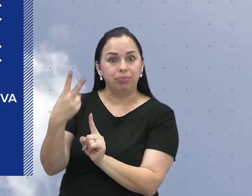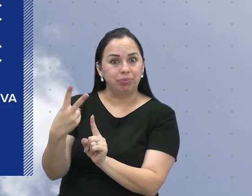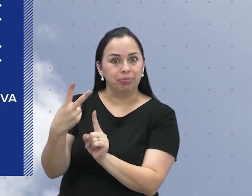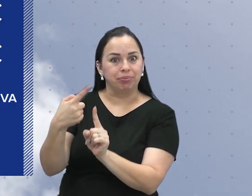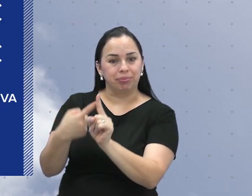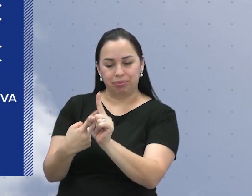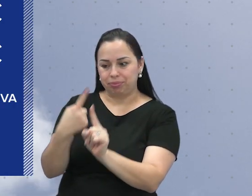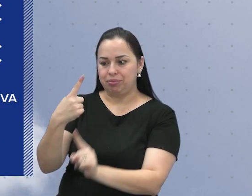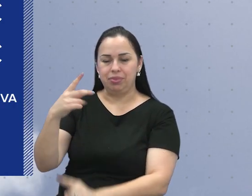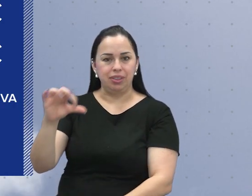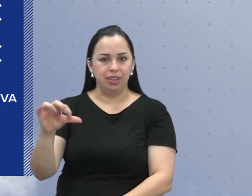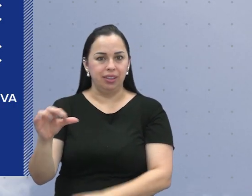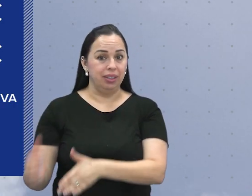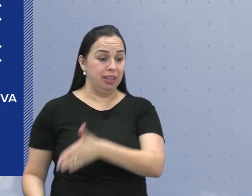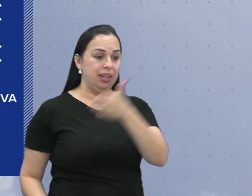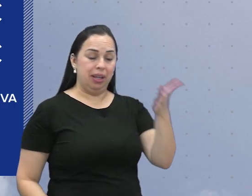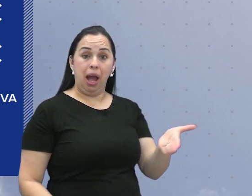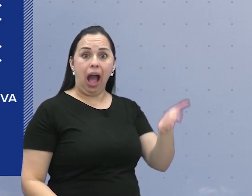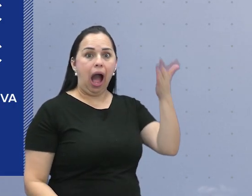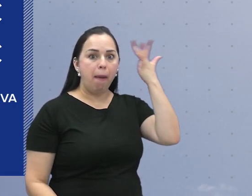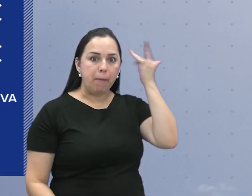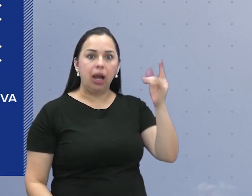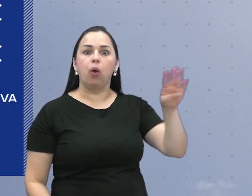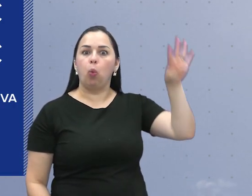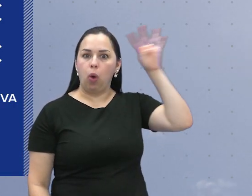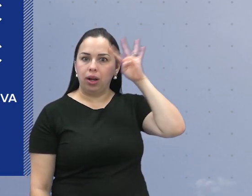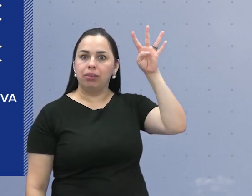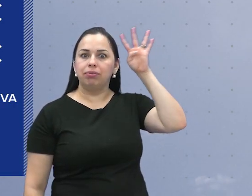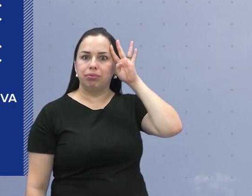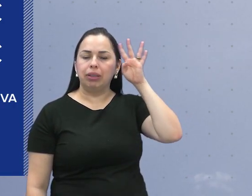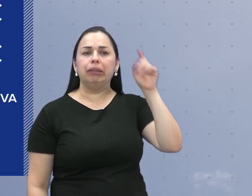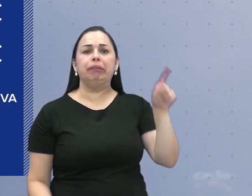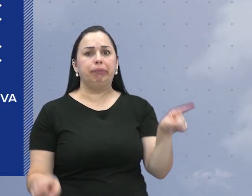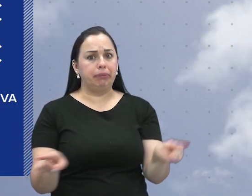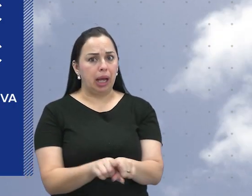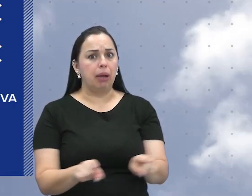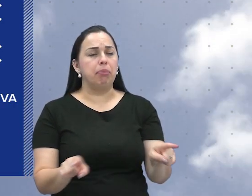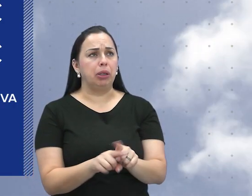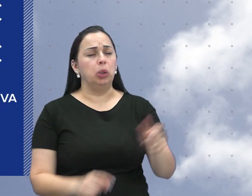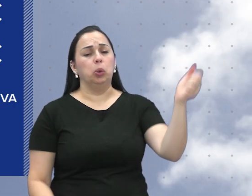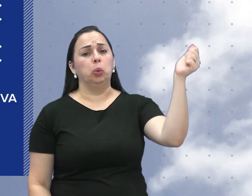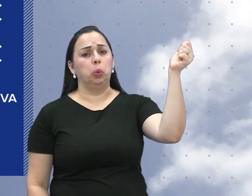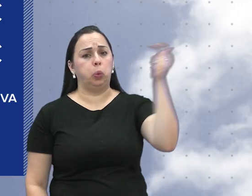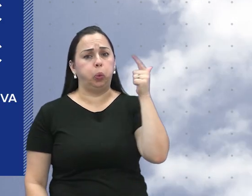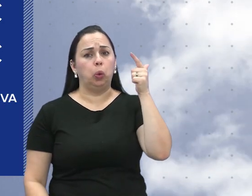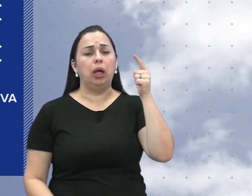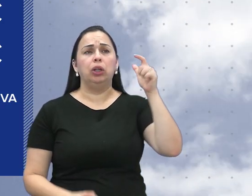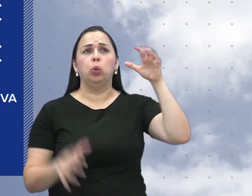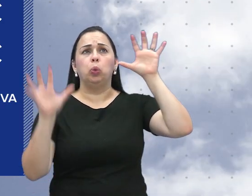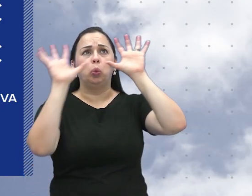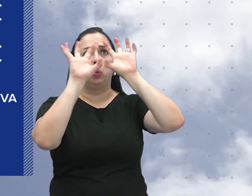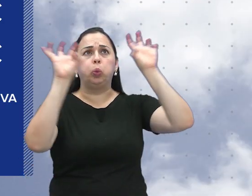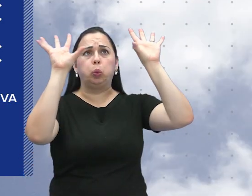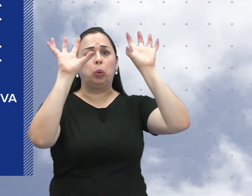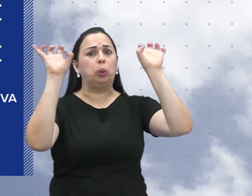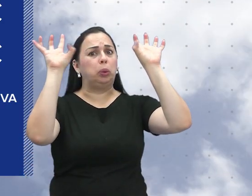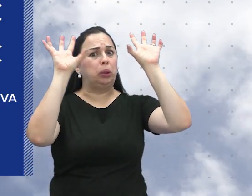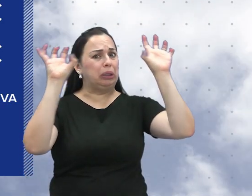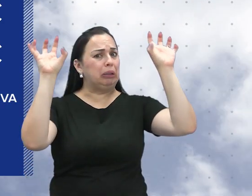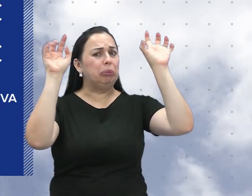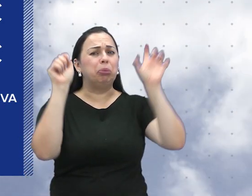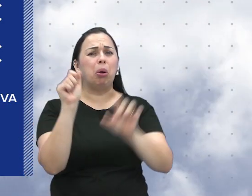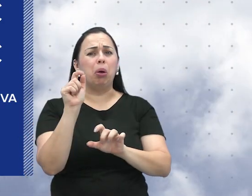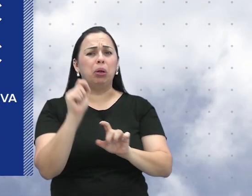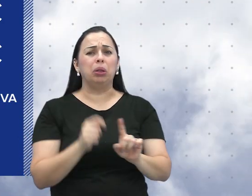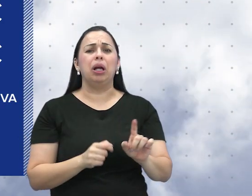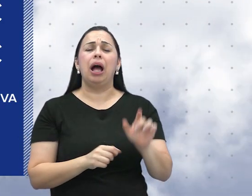de 32, com mínima de 19. Já amanhã, quarta-feira, o dia também será de muito sol e poucas nuvens no céu.